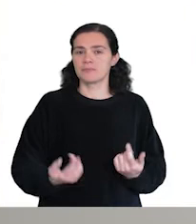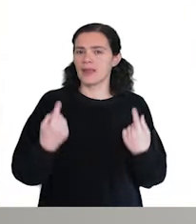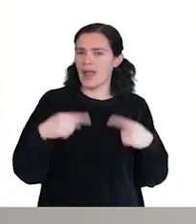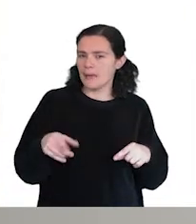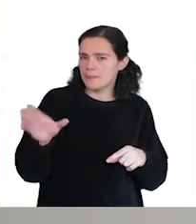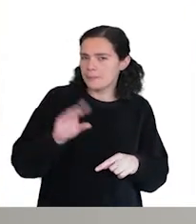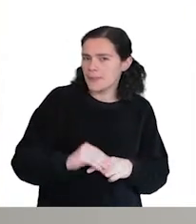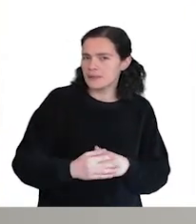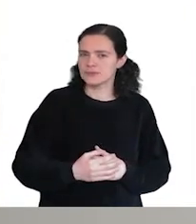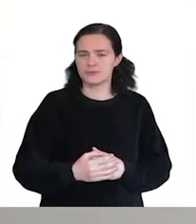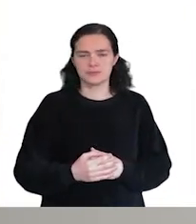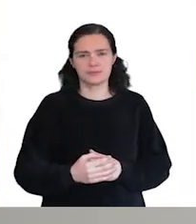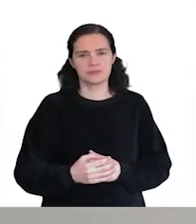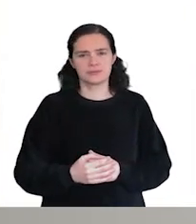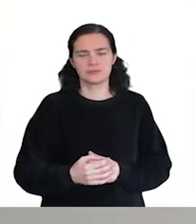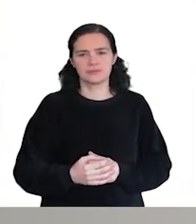Que tem ainda